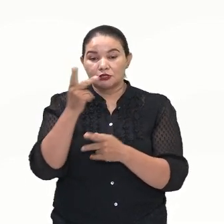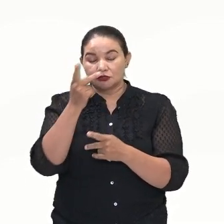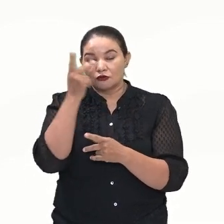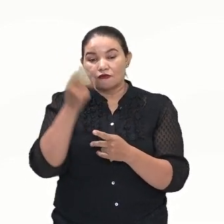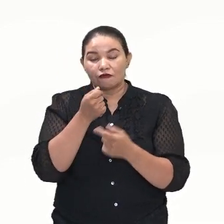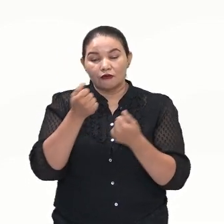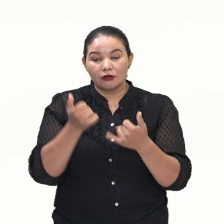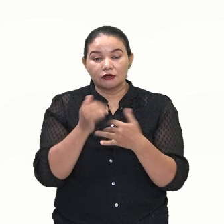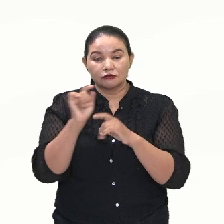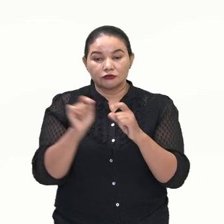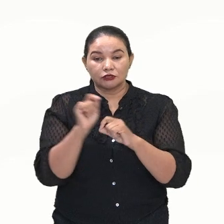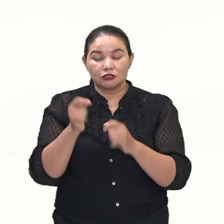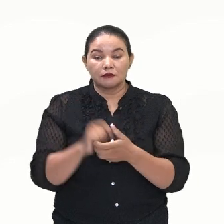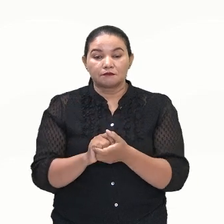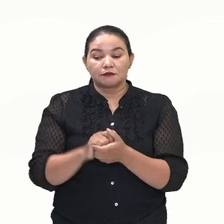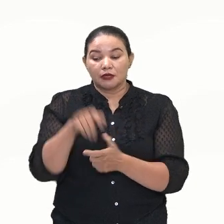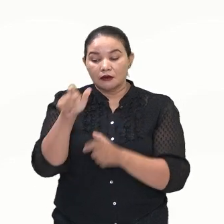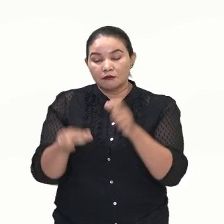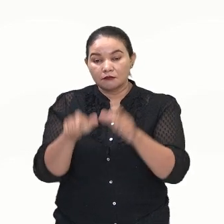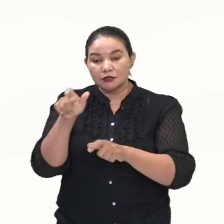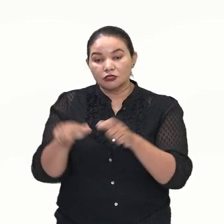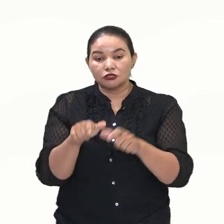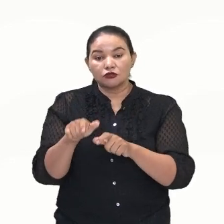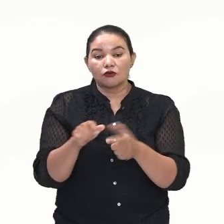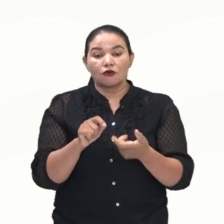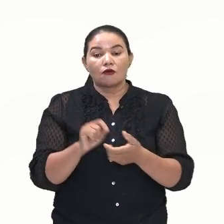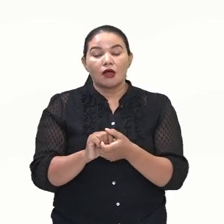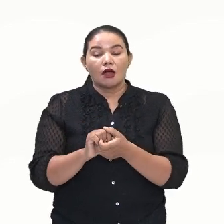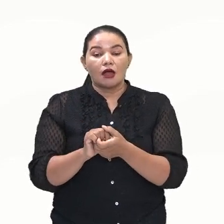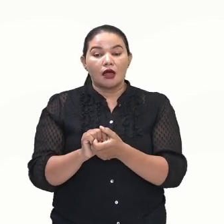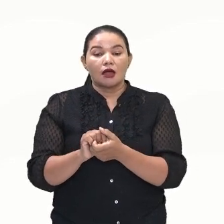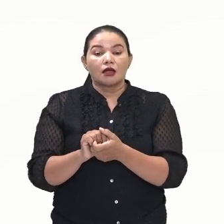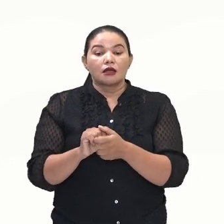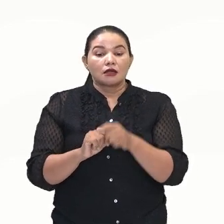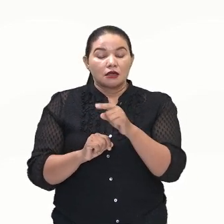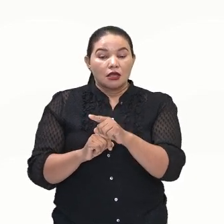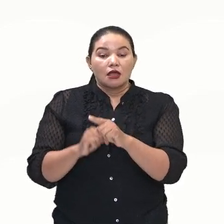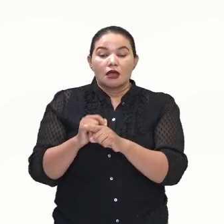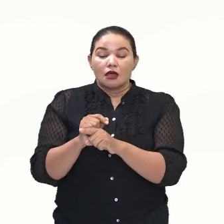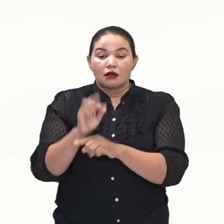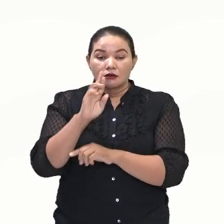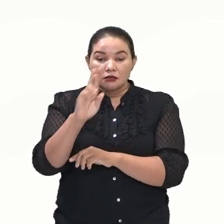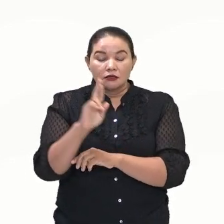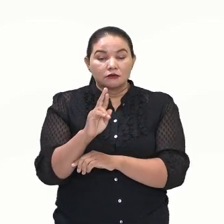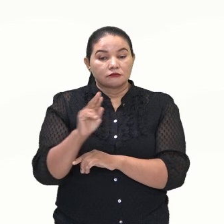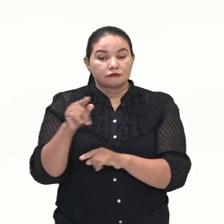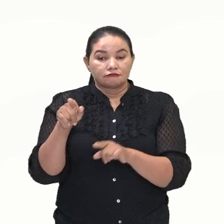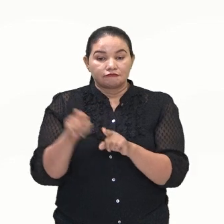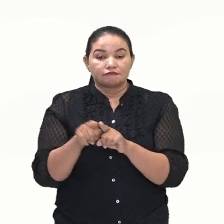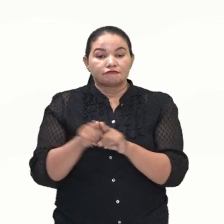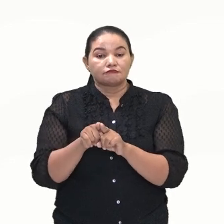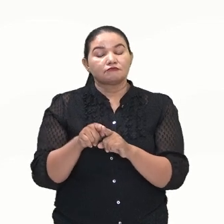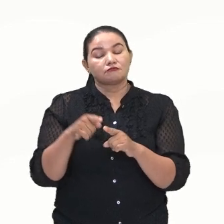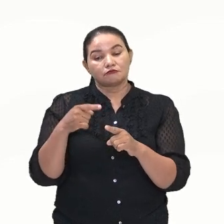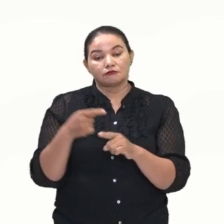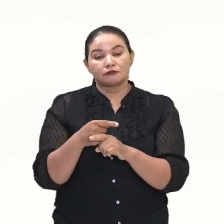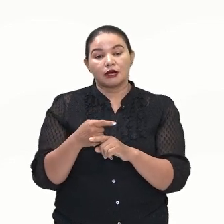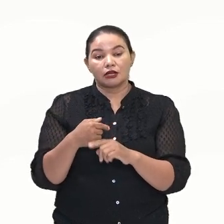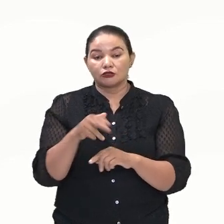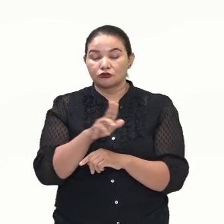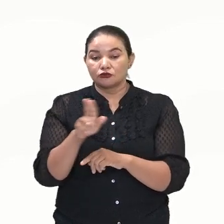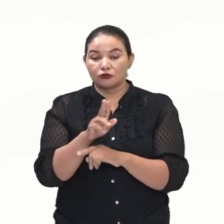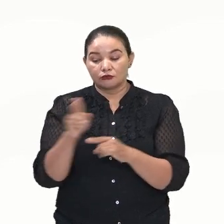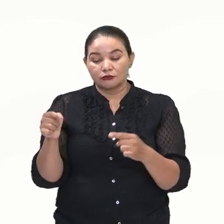seria chamado de Ned Ludd seria um dos líderes do movimento. Por isso, o termo ludismo, mas isso não